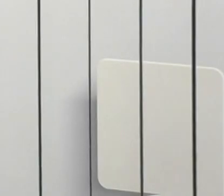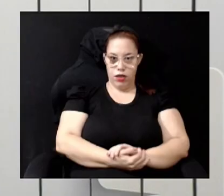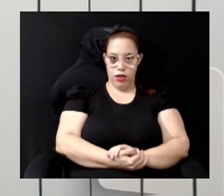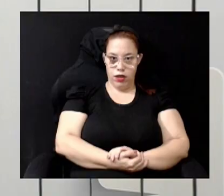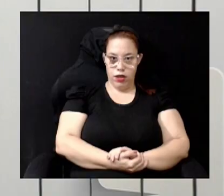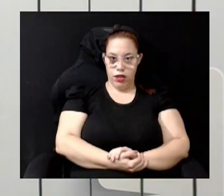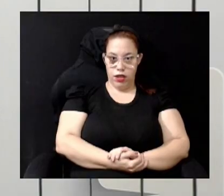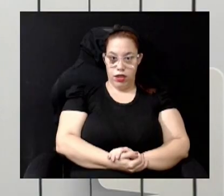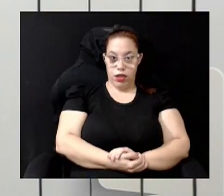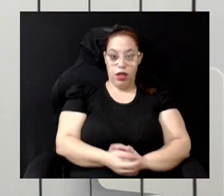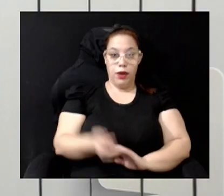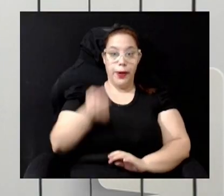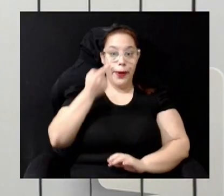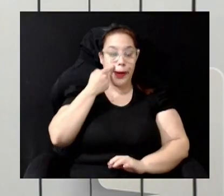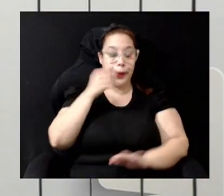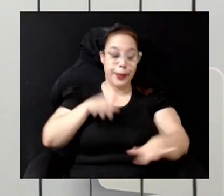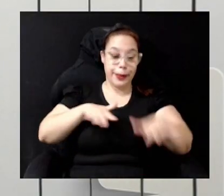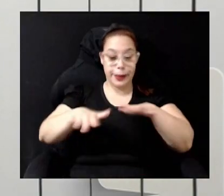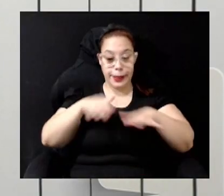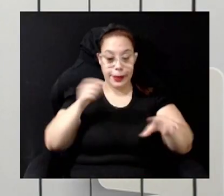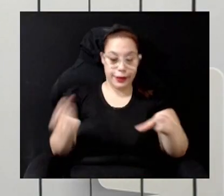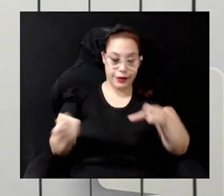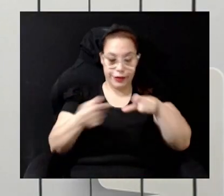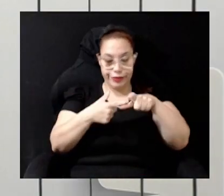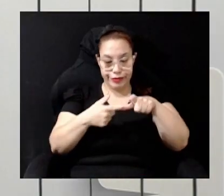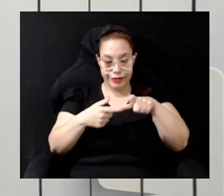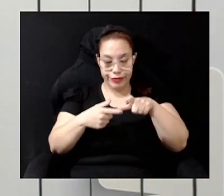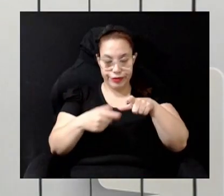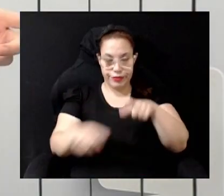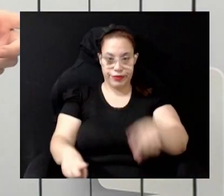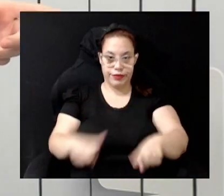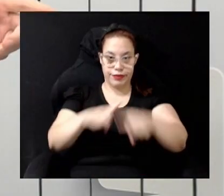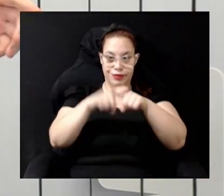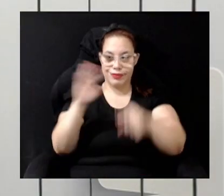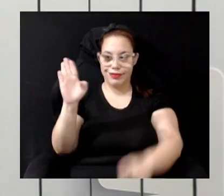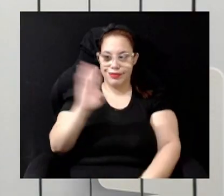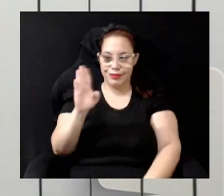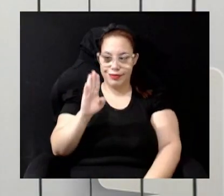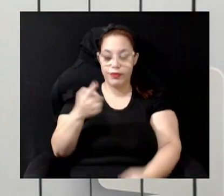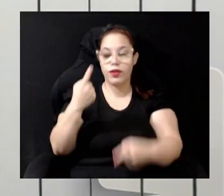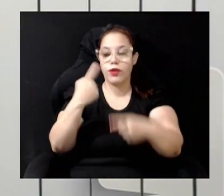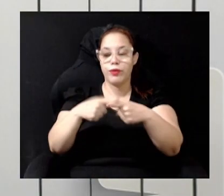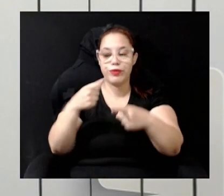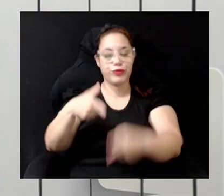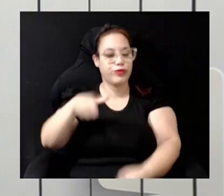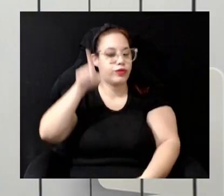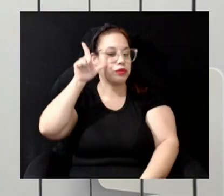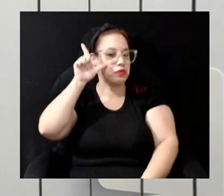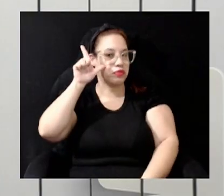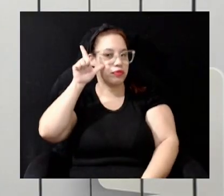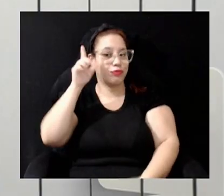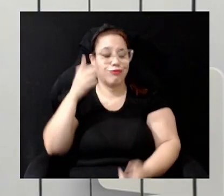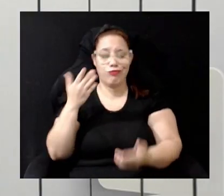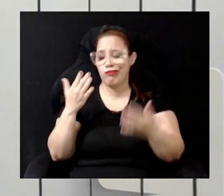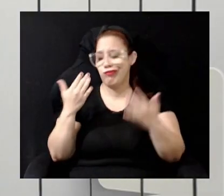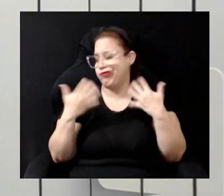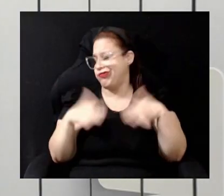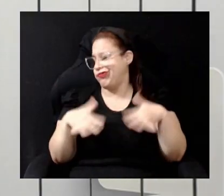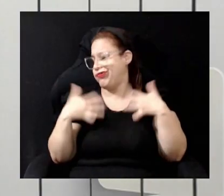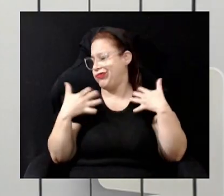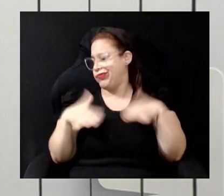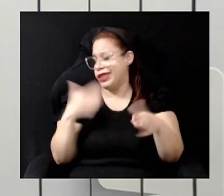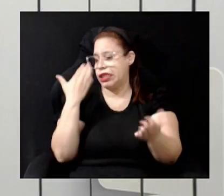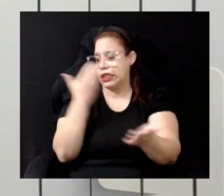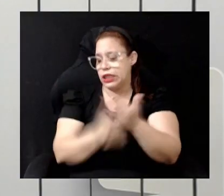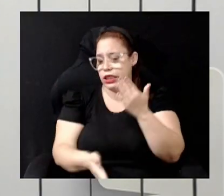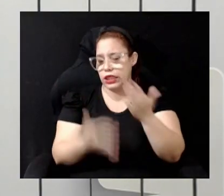Hora de balançar as redes do Campeonato Brasileiro da Série B, porque ontem não deu nada certo para o Guarani. Foi